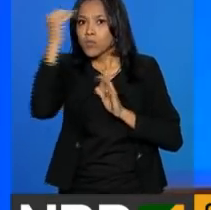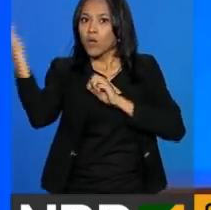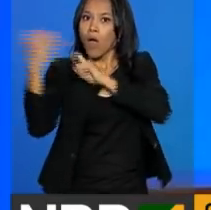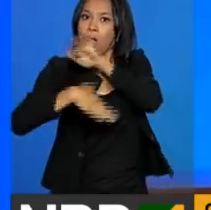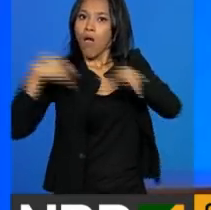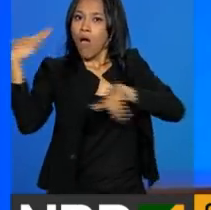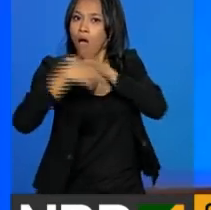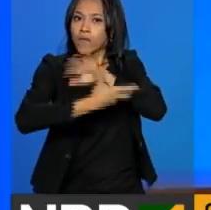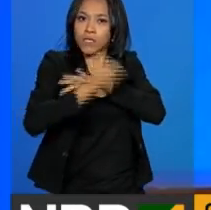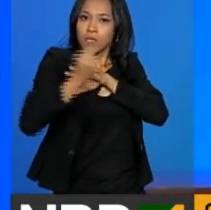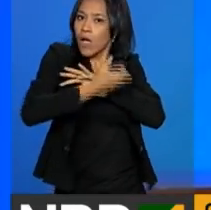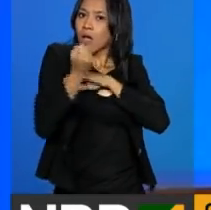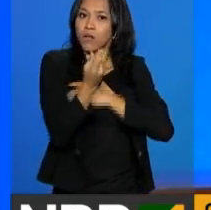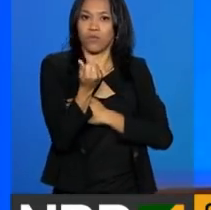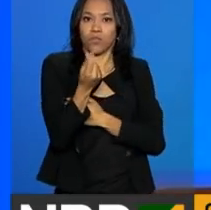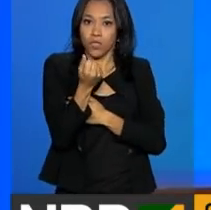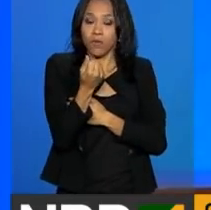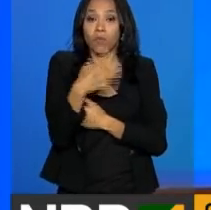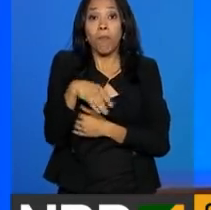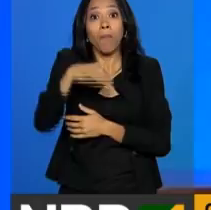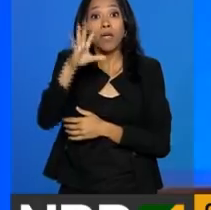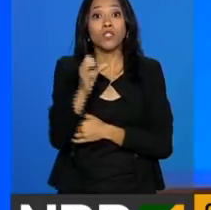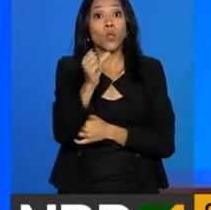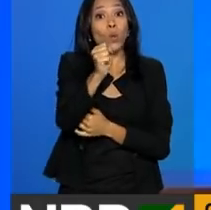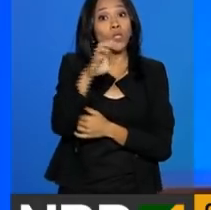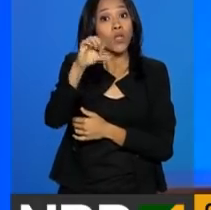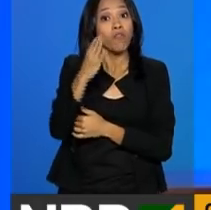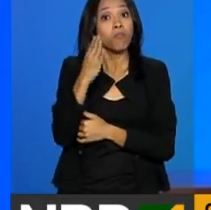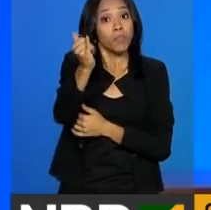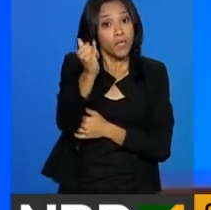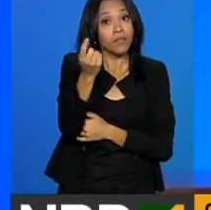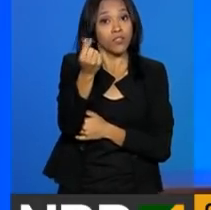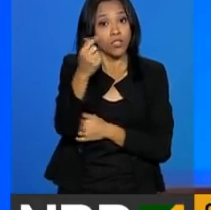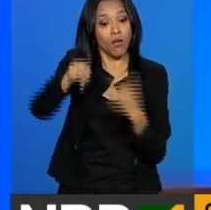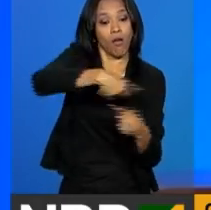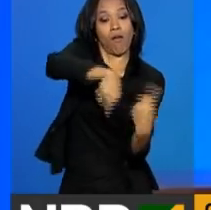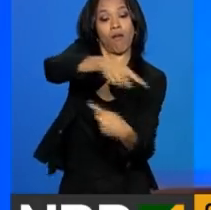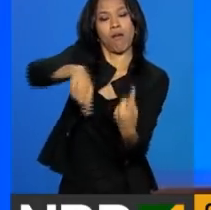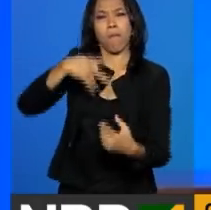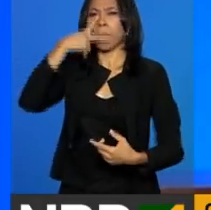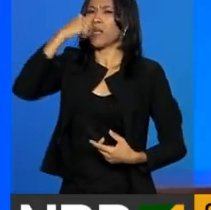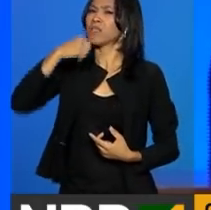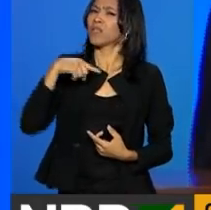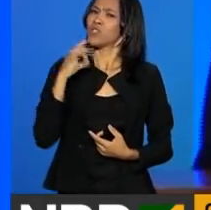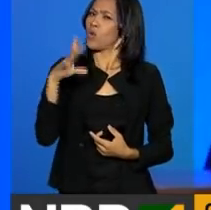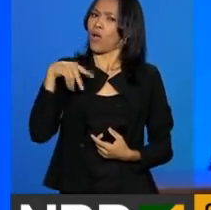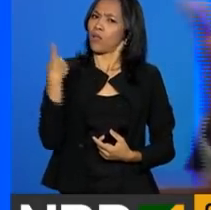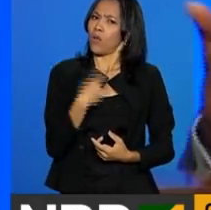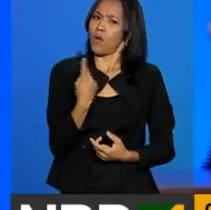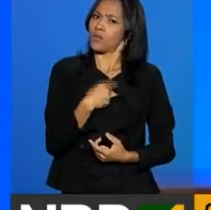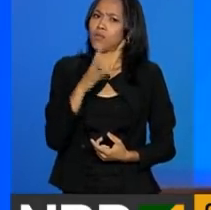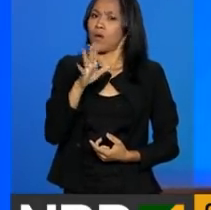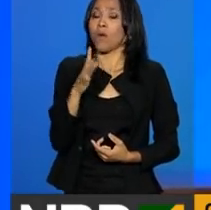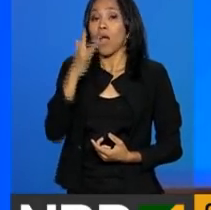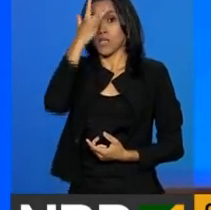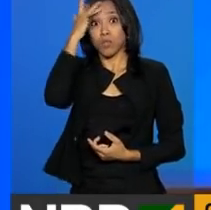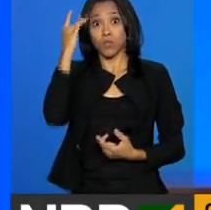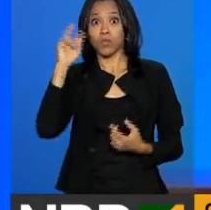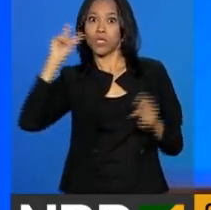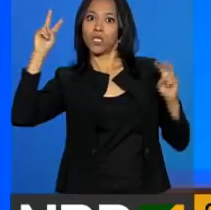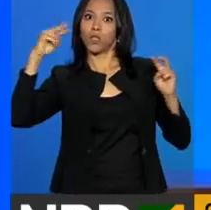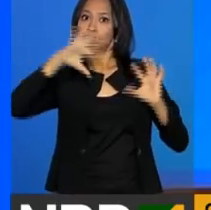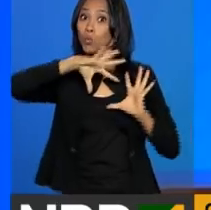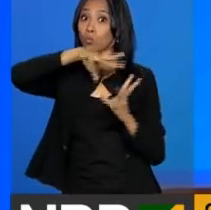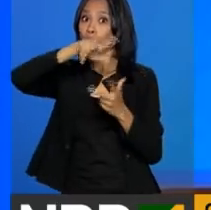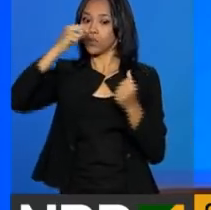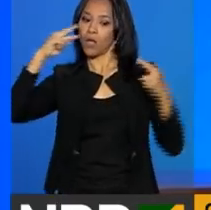89 bilhões na economia brasileira eu digo isto parece que é uma coisa só nossa mas não é os observadores internacionais estão